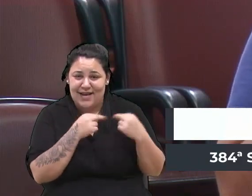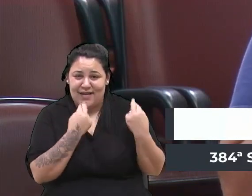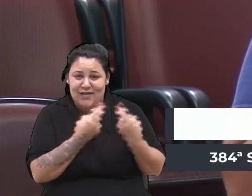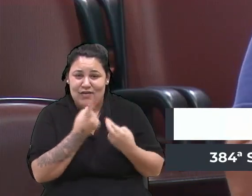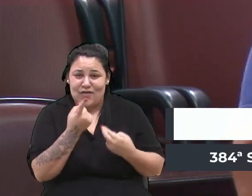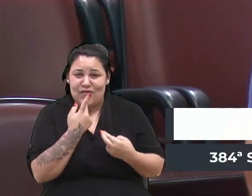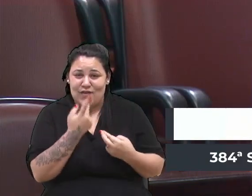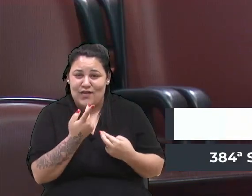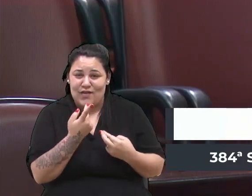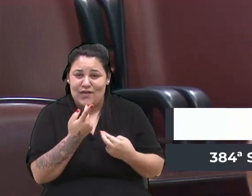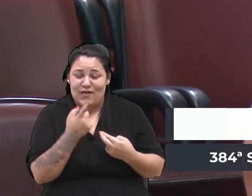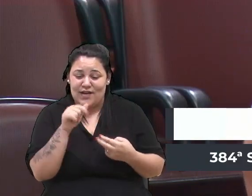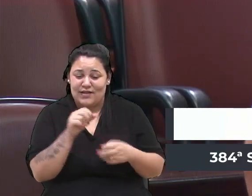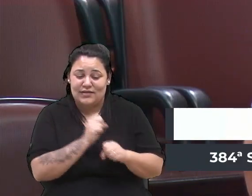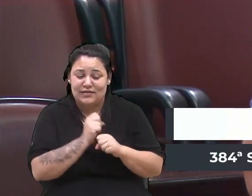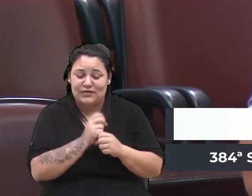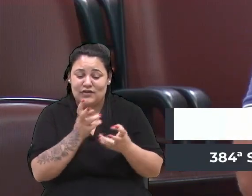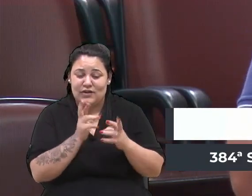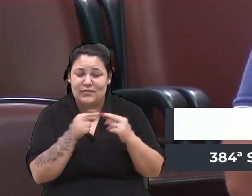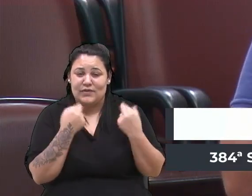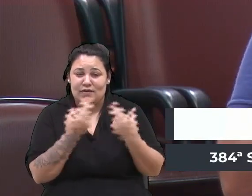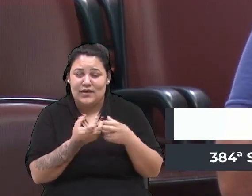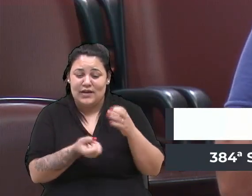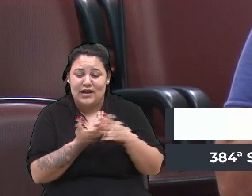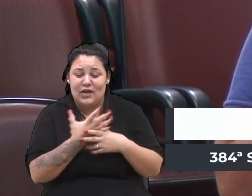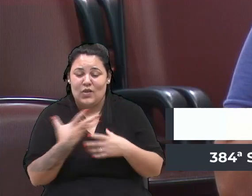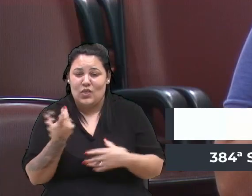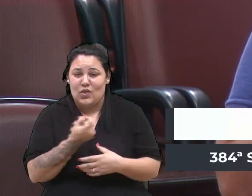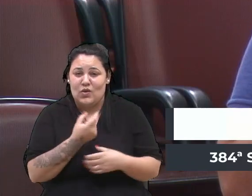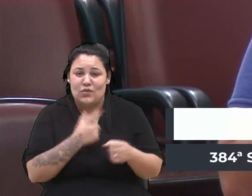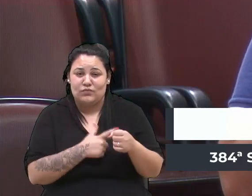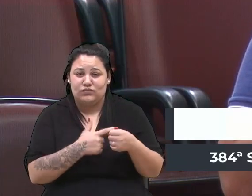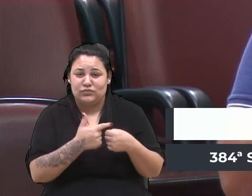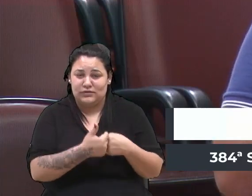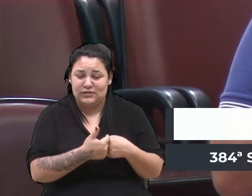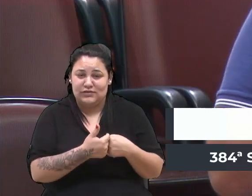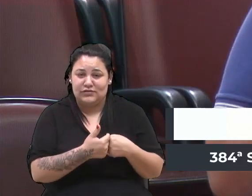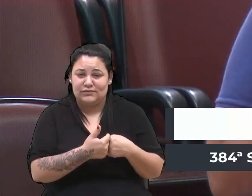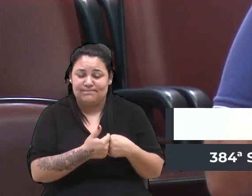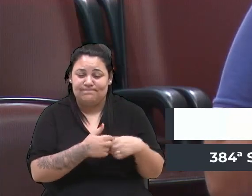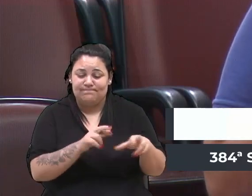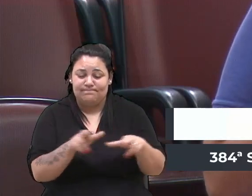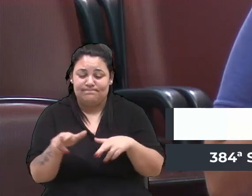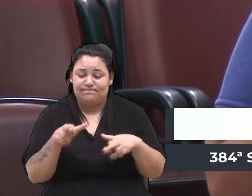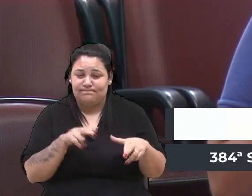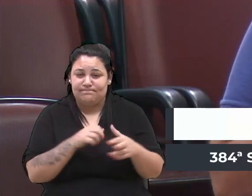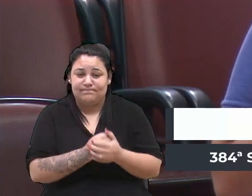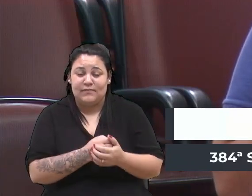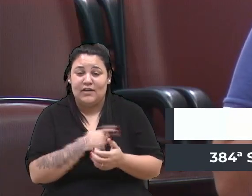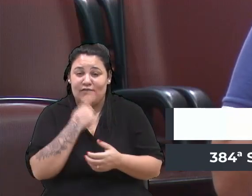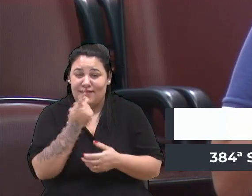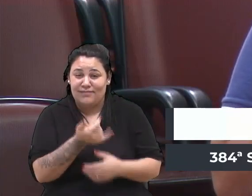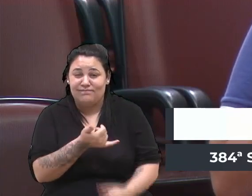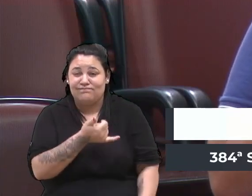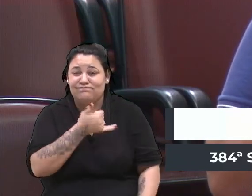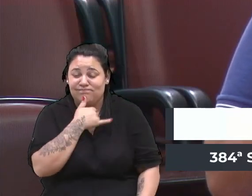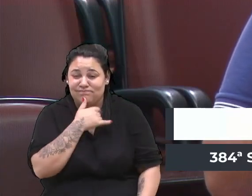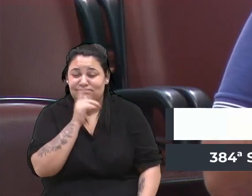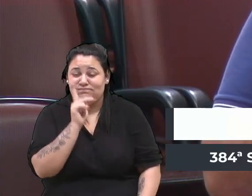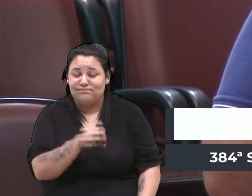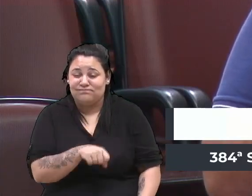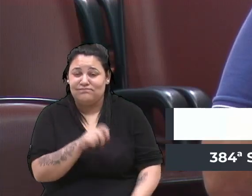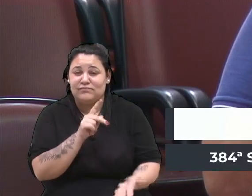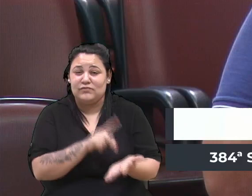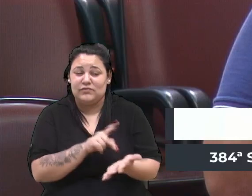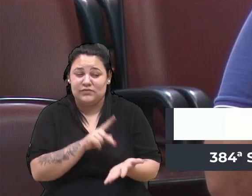fazer uma reunião ampliada com todos os municípios da região, secretário de saúde. E digo que foi uma frustração, porque